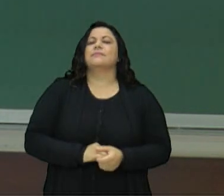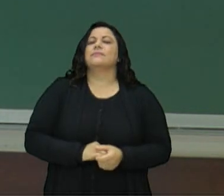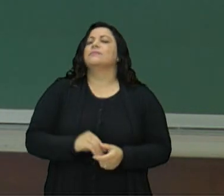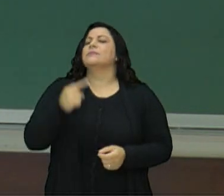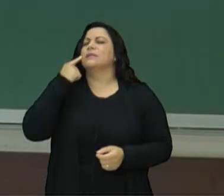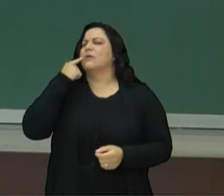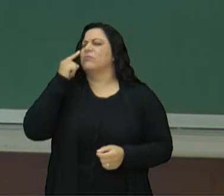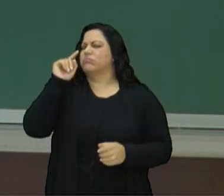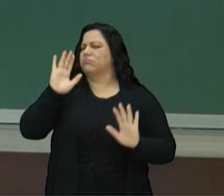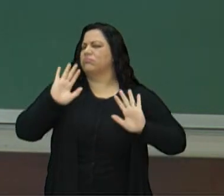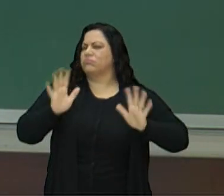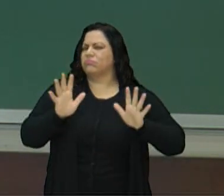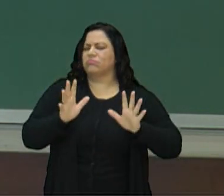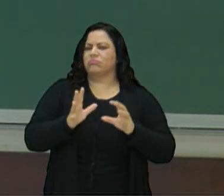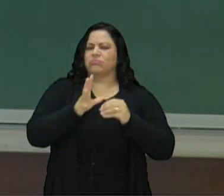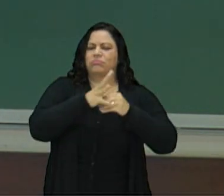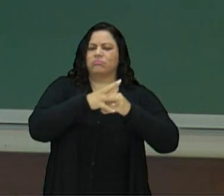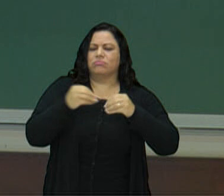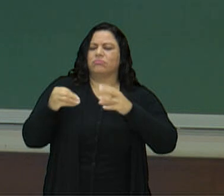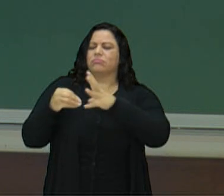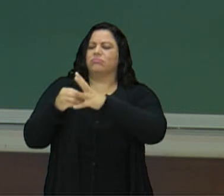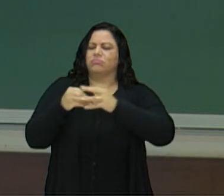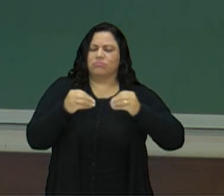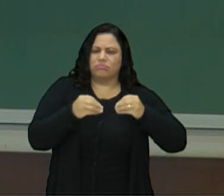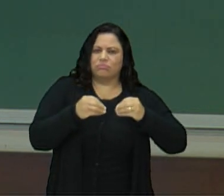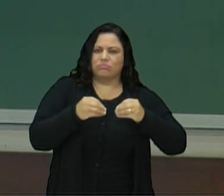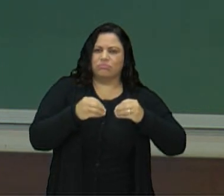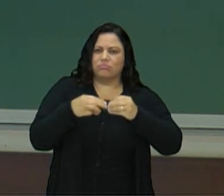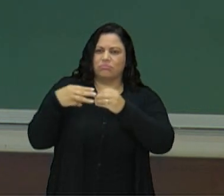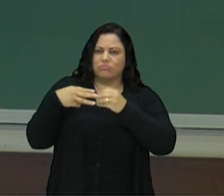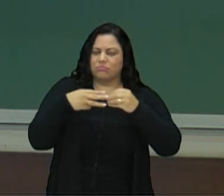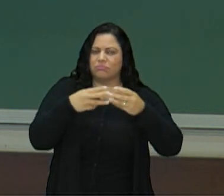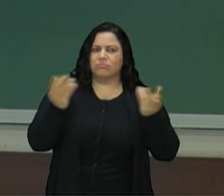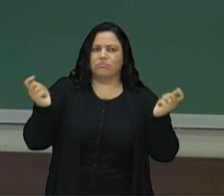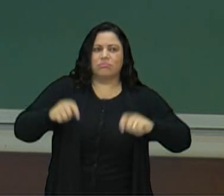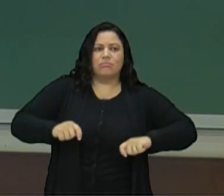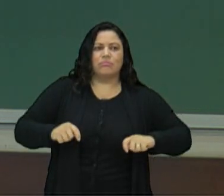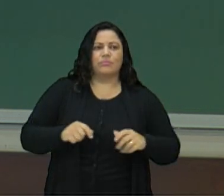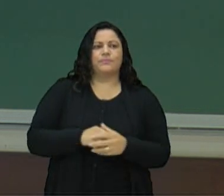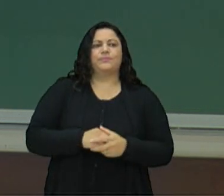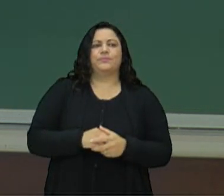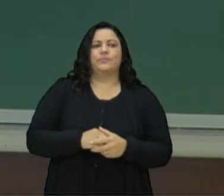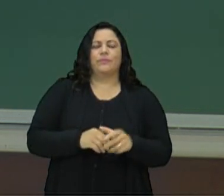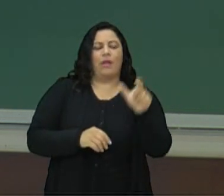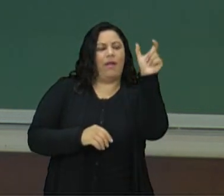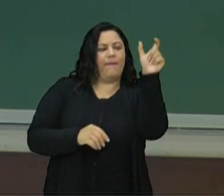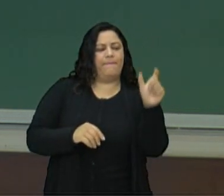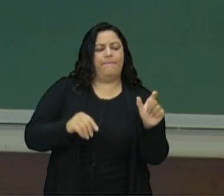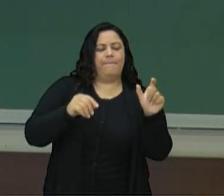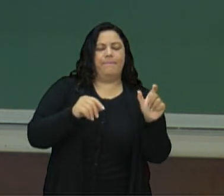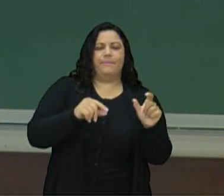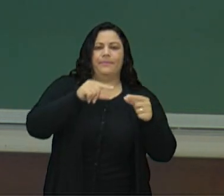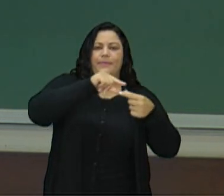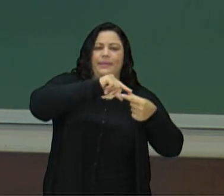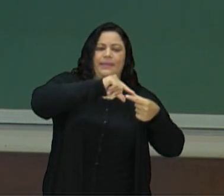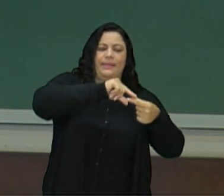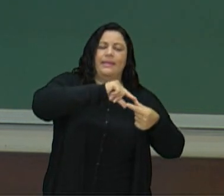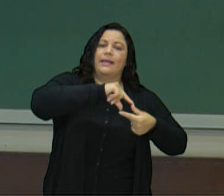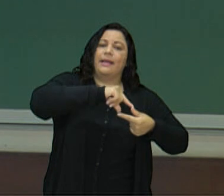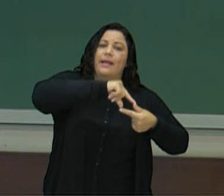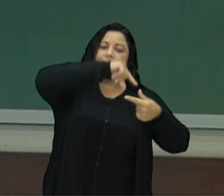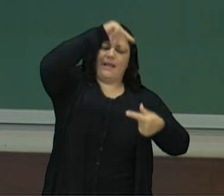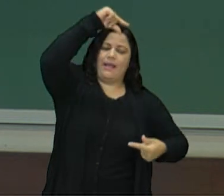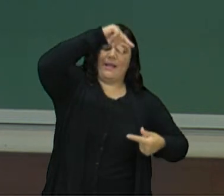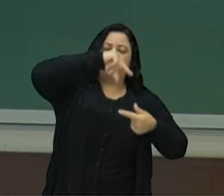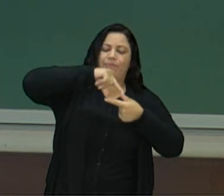lá. Duplicação do DNA. Olá. Mantém a fita original, produz uma fita